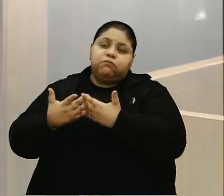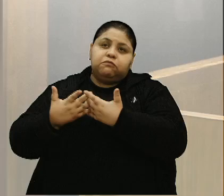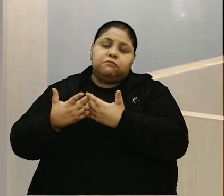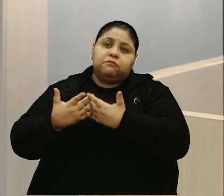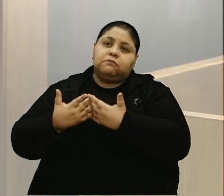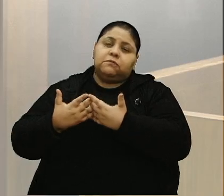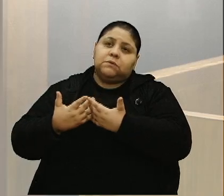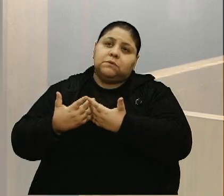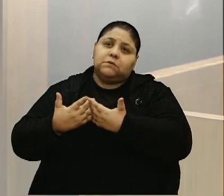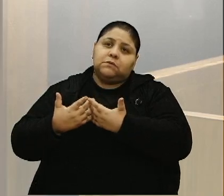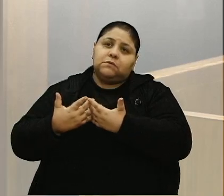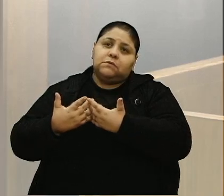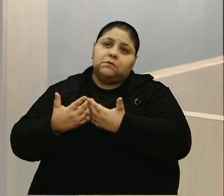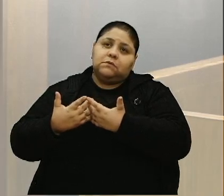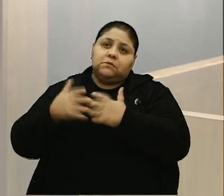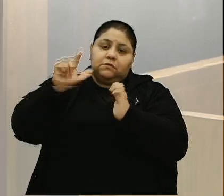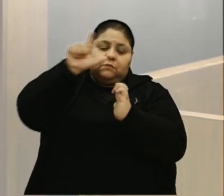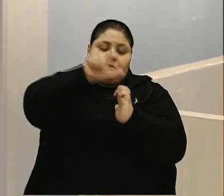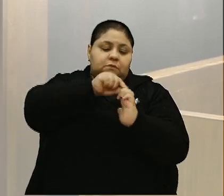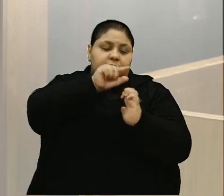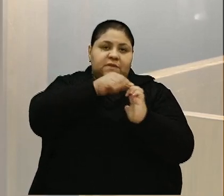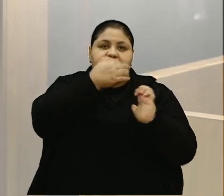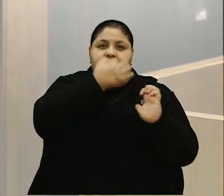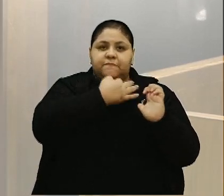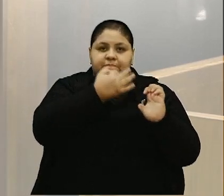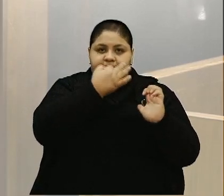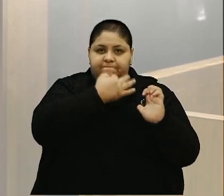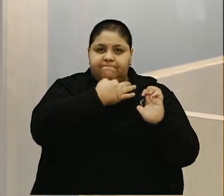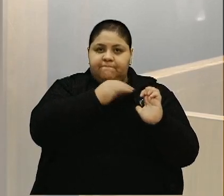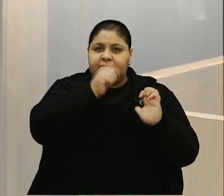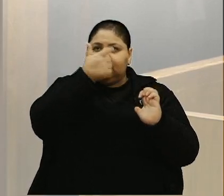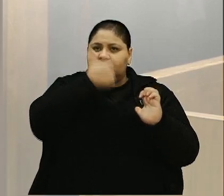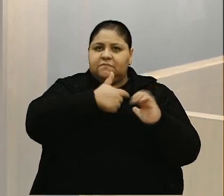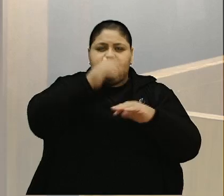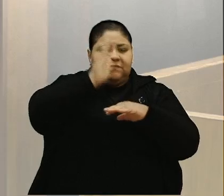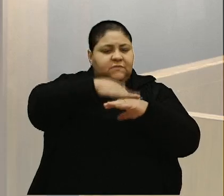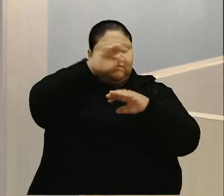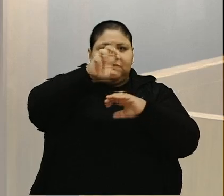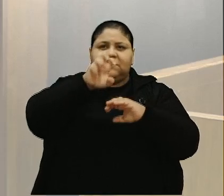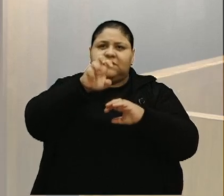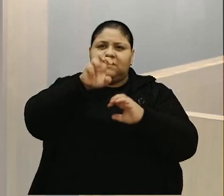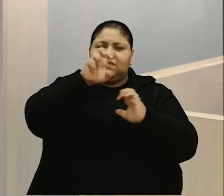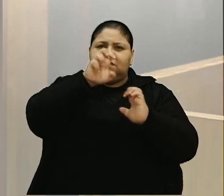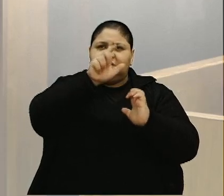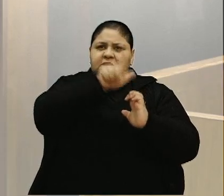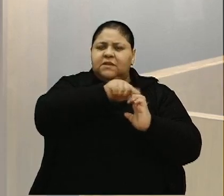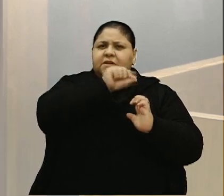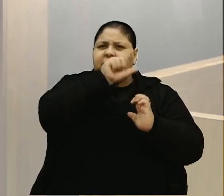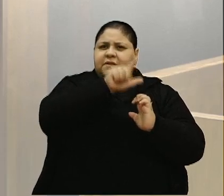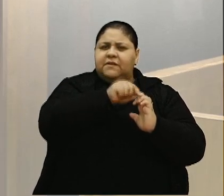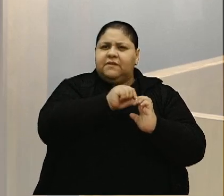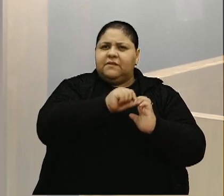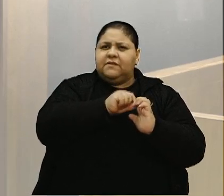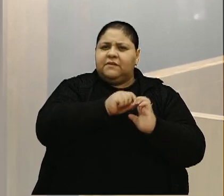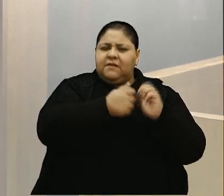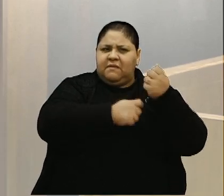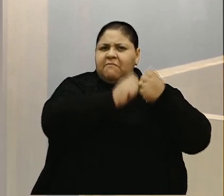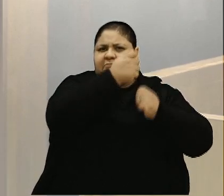nossos empresários de Caxias do Sul. Acho que mais de 5 empresas, né? Mais de 5